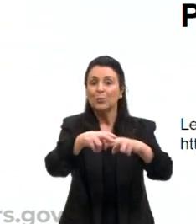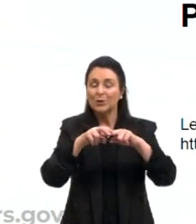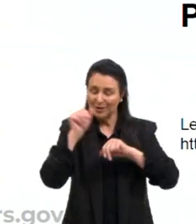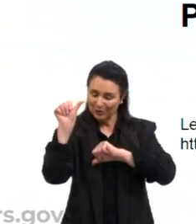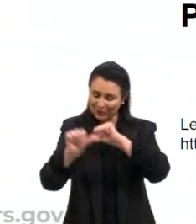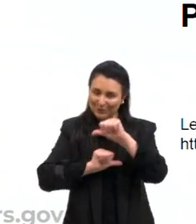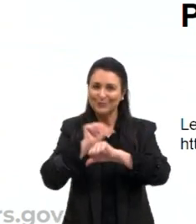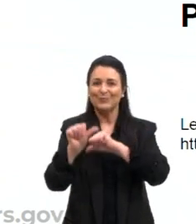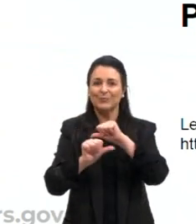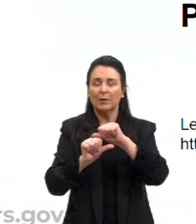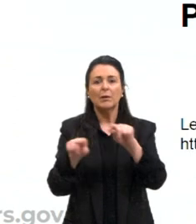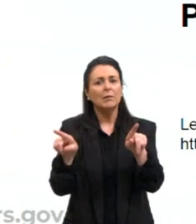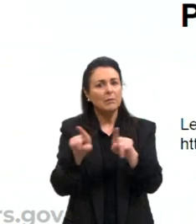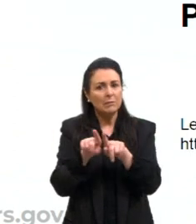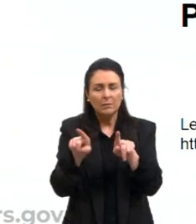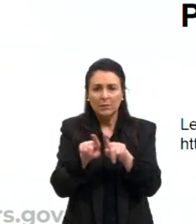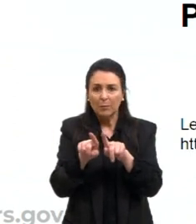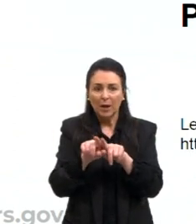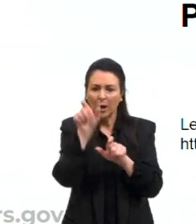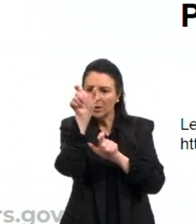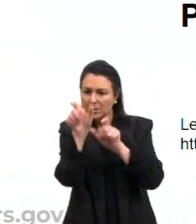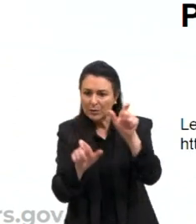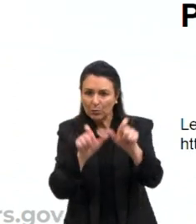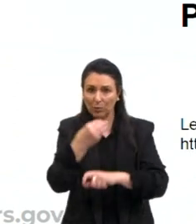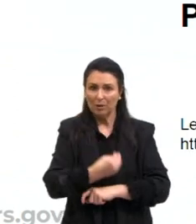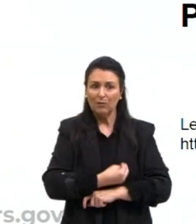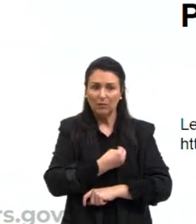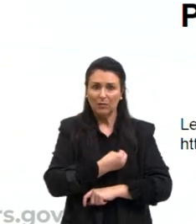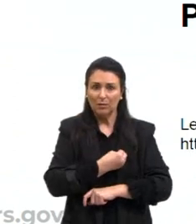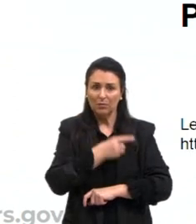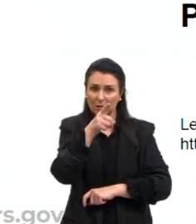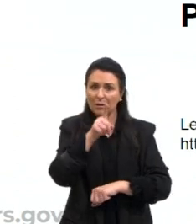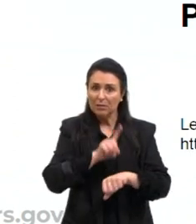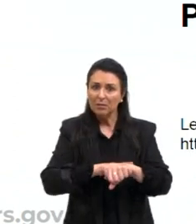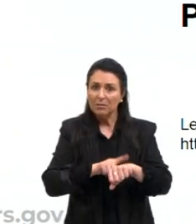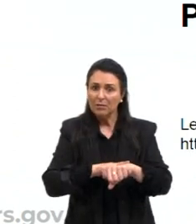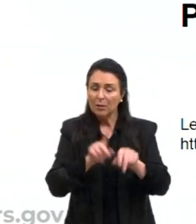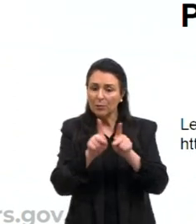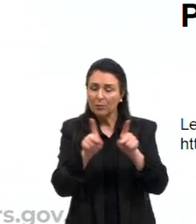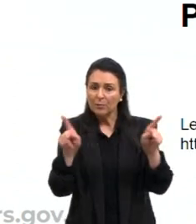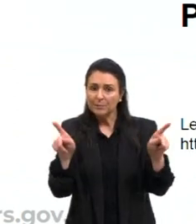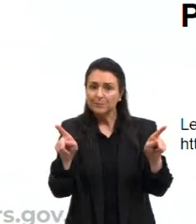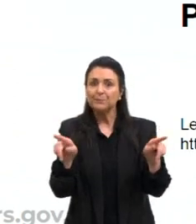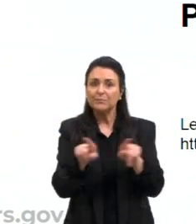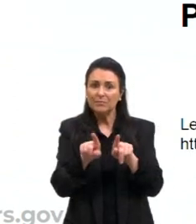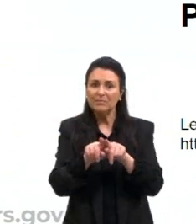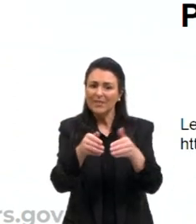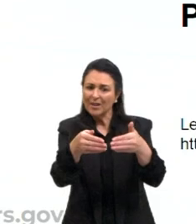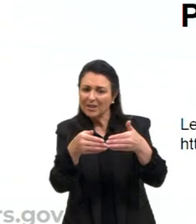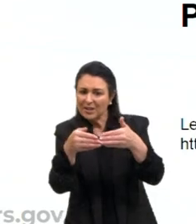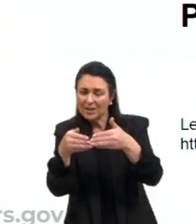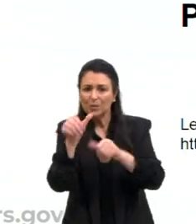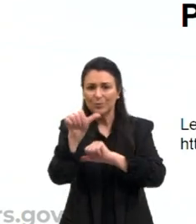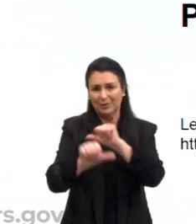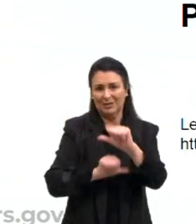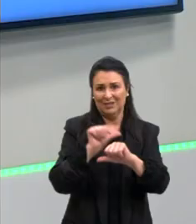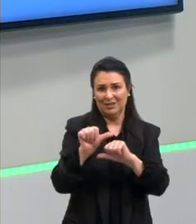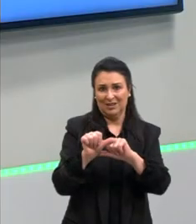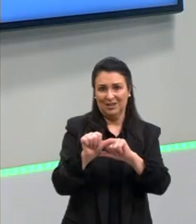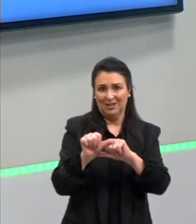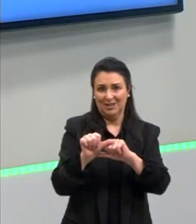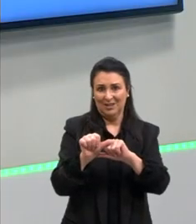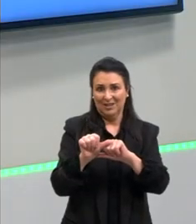acontecendo E logicamente essas pessoas que viviam ali naquele momento elas estão bem clamavam por mudanças e